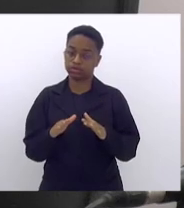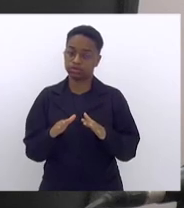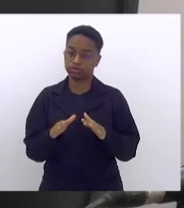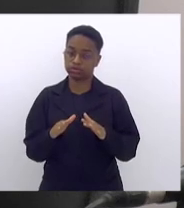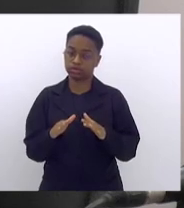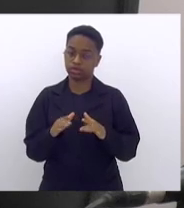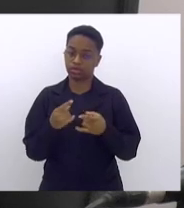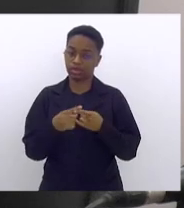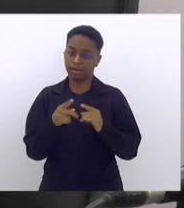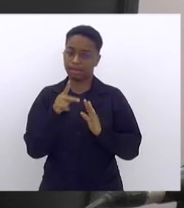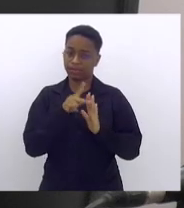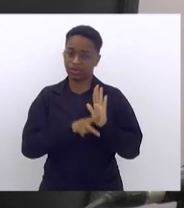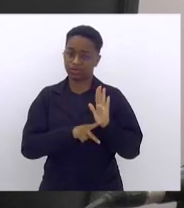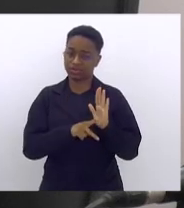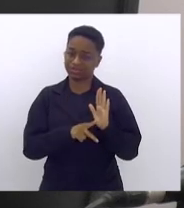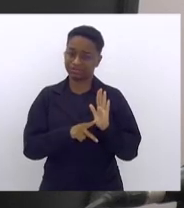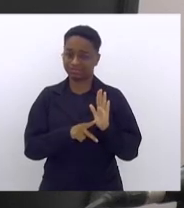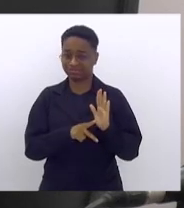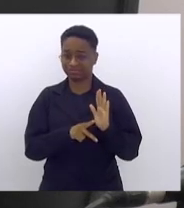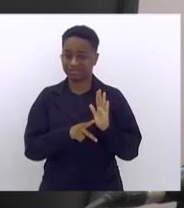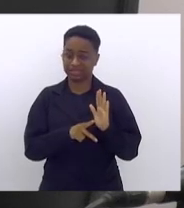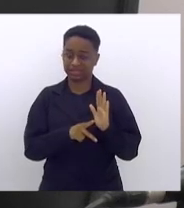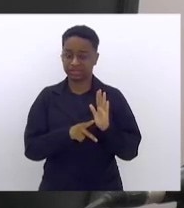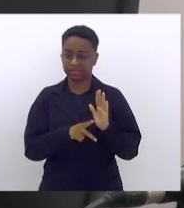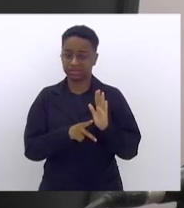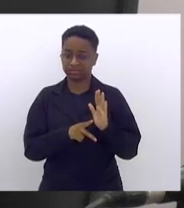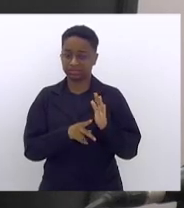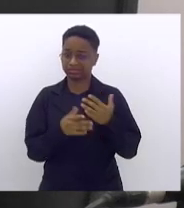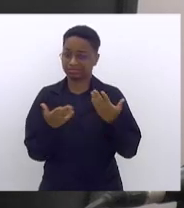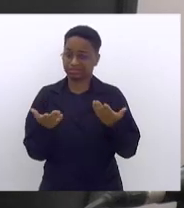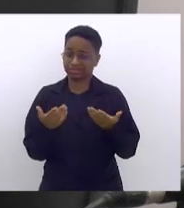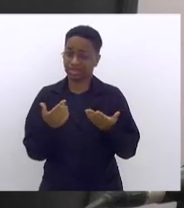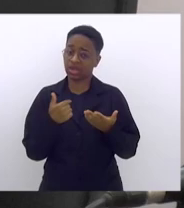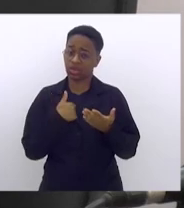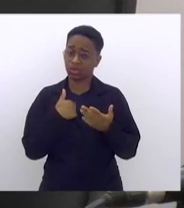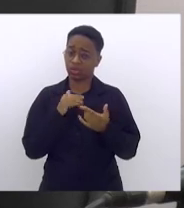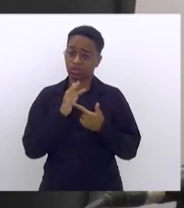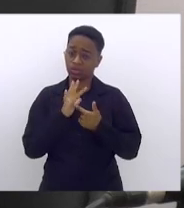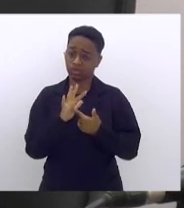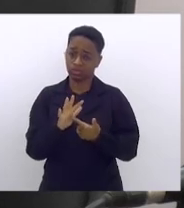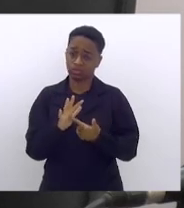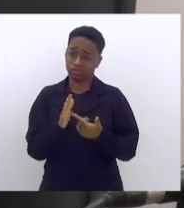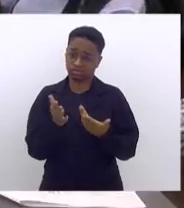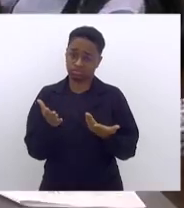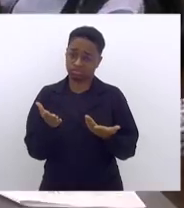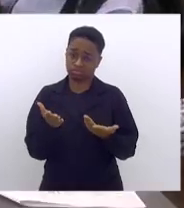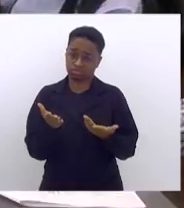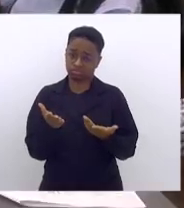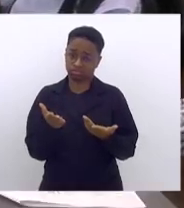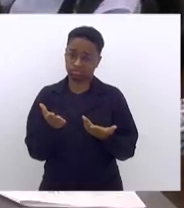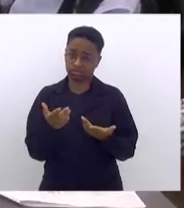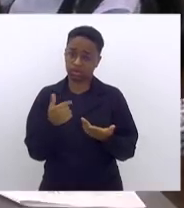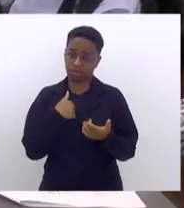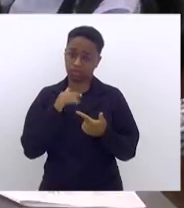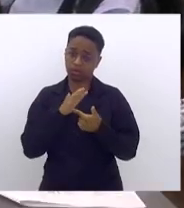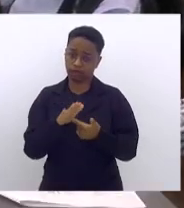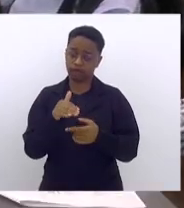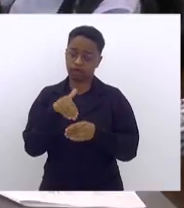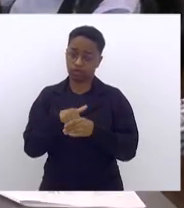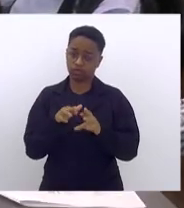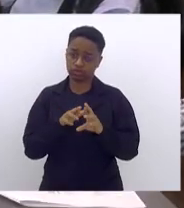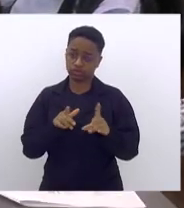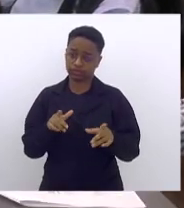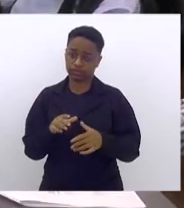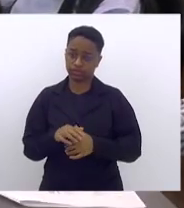Como é projeto... É, enfim, eu vou apresentar... Pode é discutir, diferente o tema. Eu vou apresentar o voto divergente,